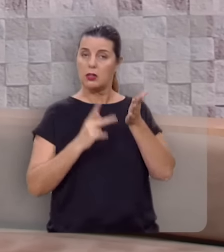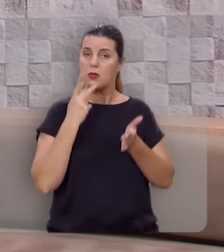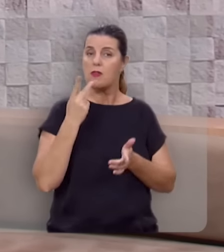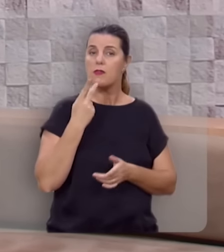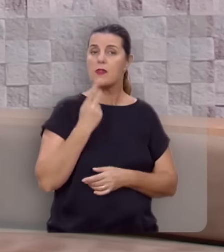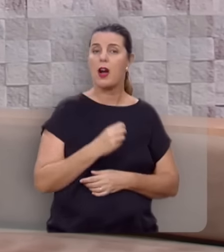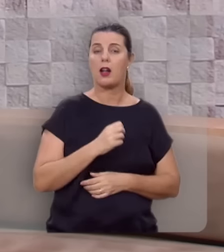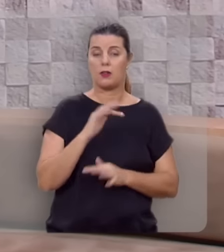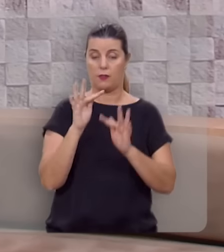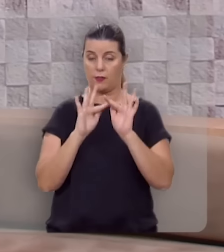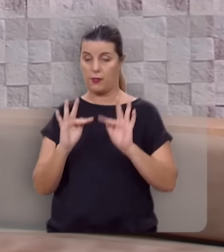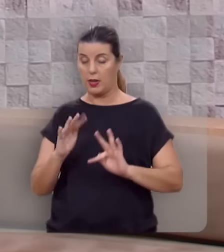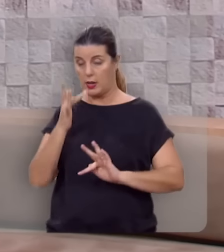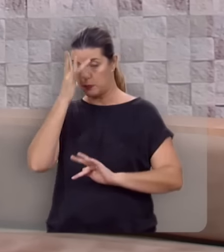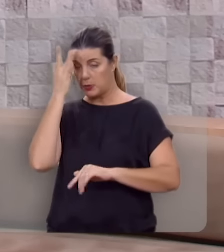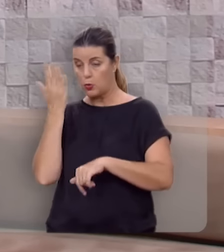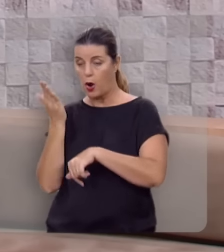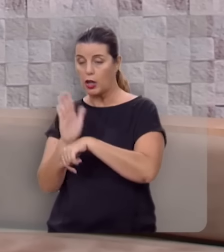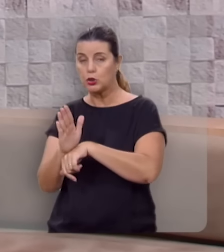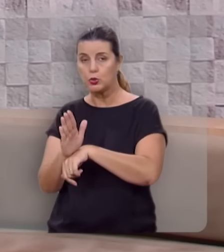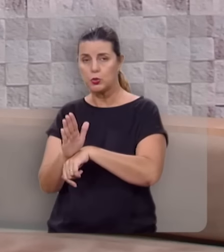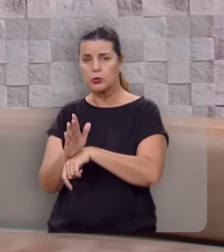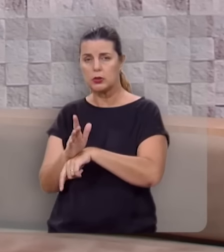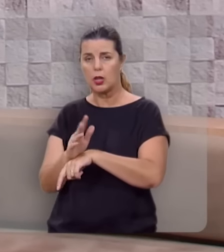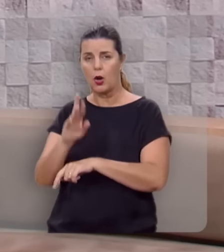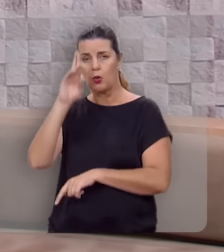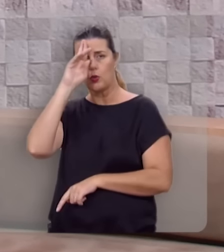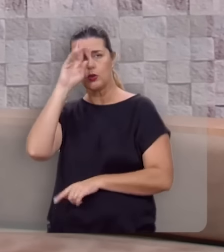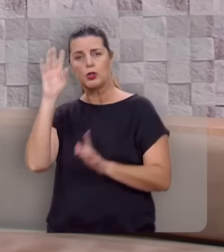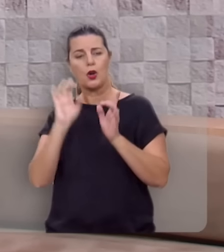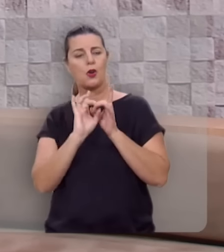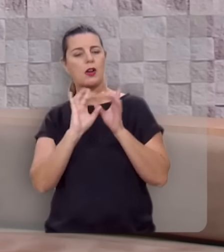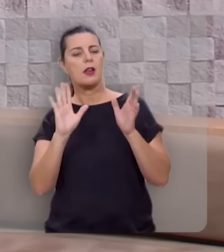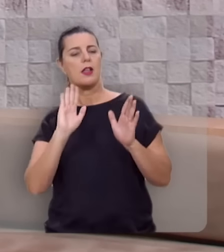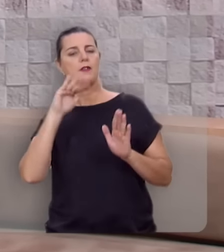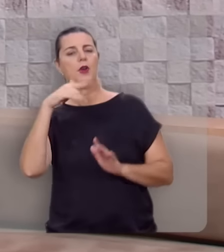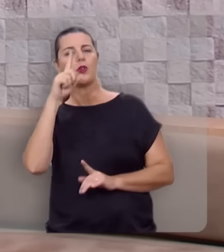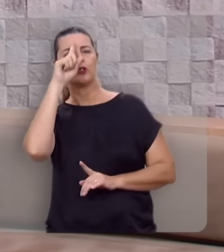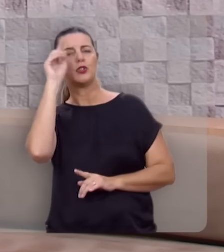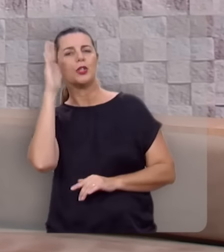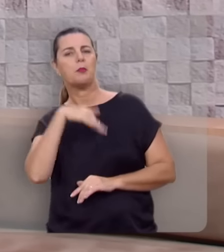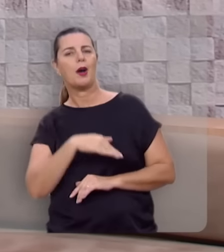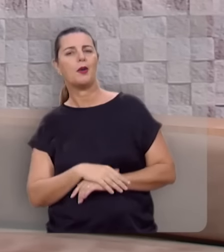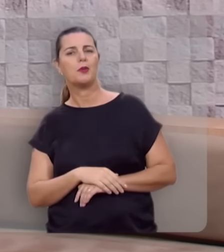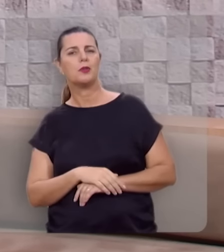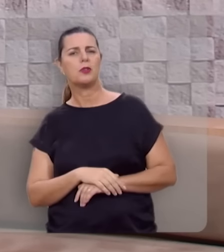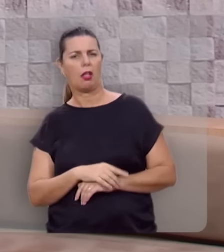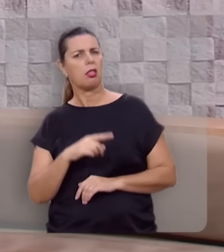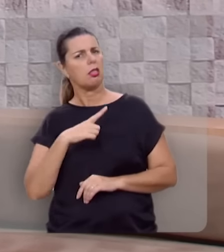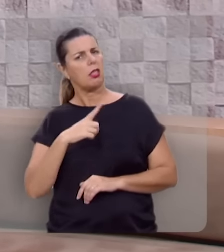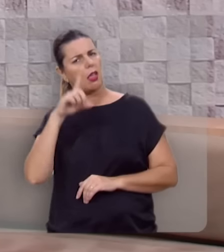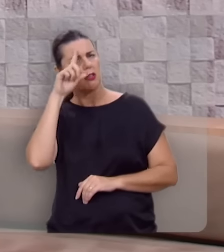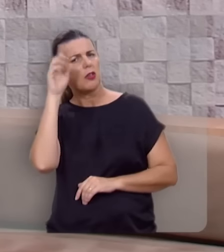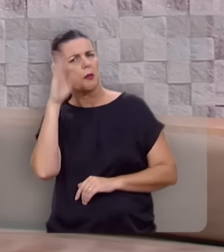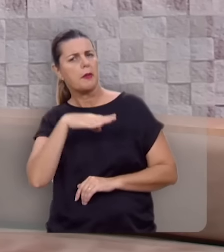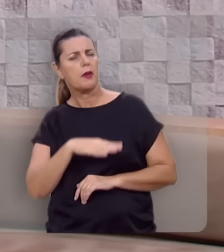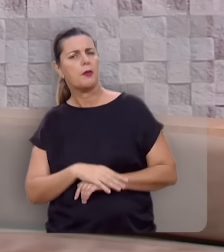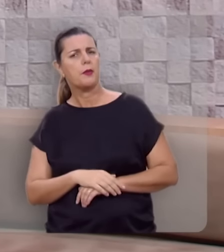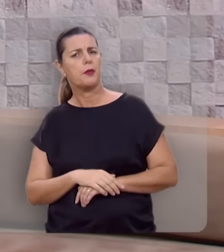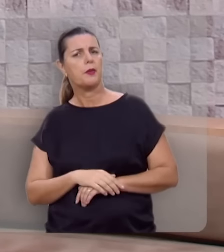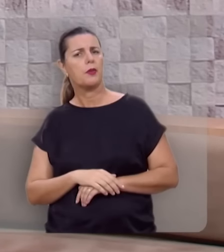texto diz assim: bem-aventurado o que acode ao necessitado, o Senhor o livra no dia do mal. Existe o dia do